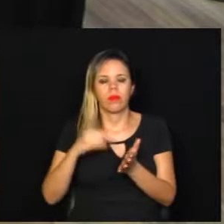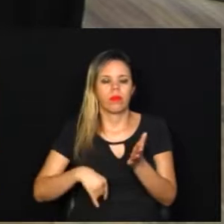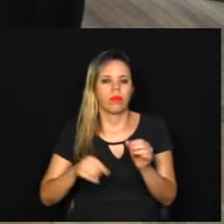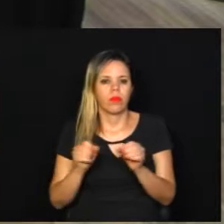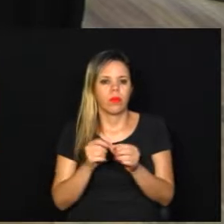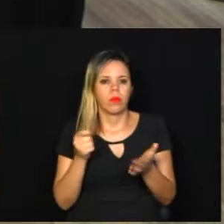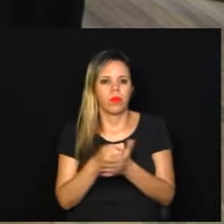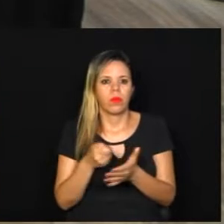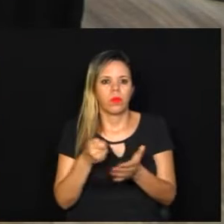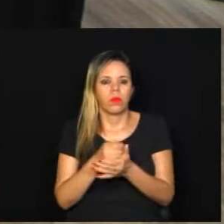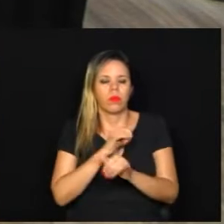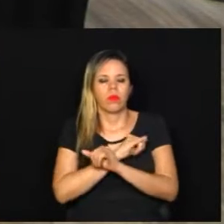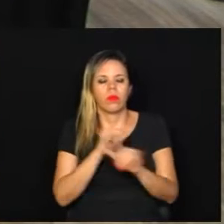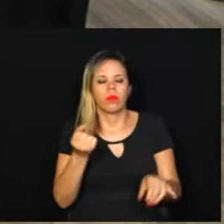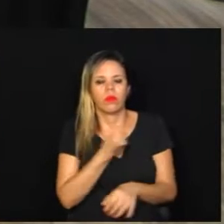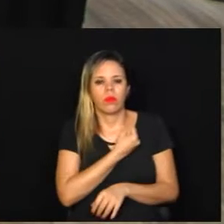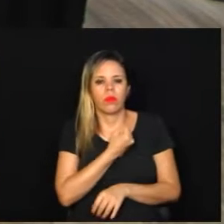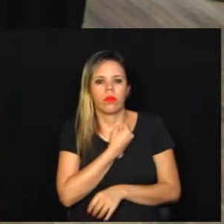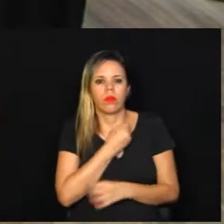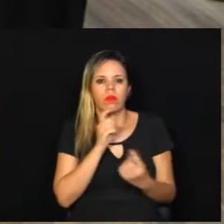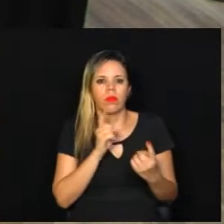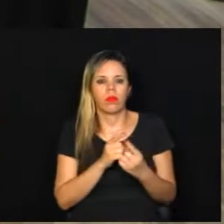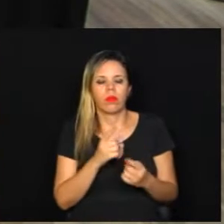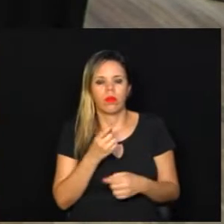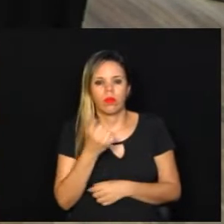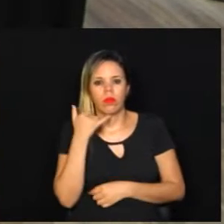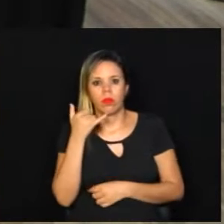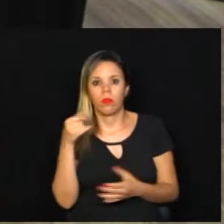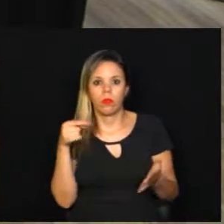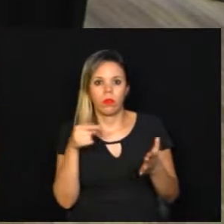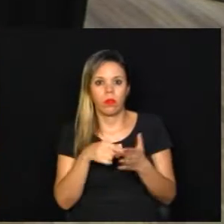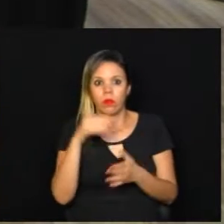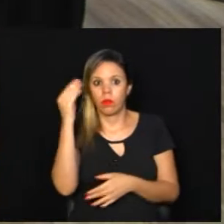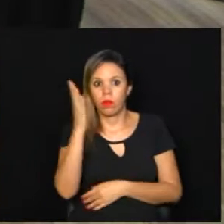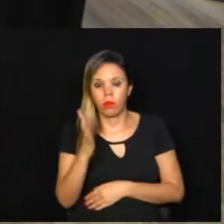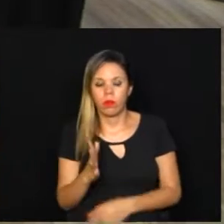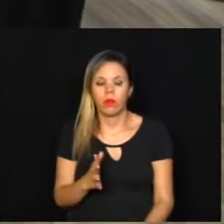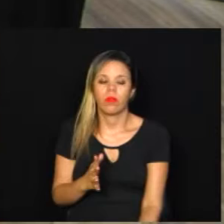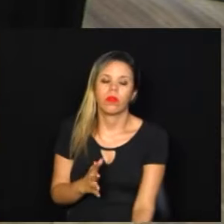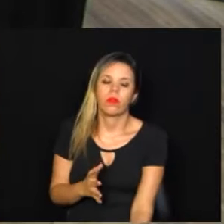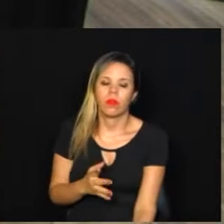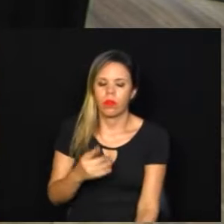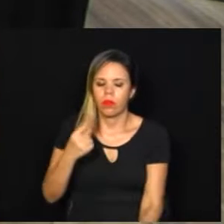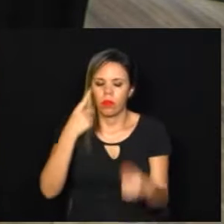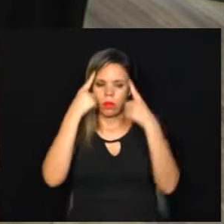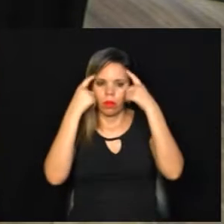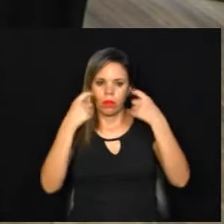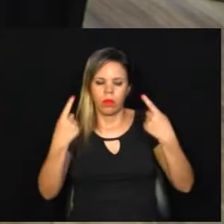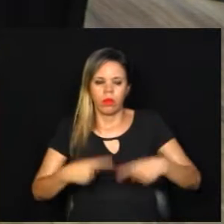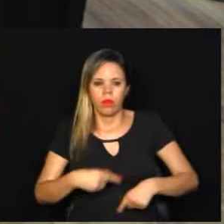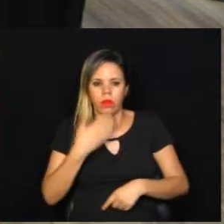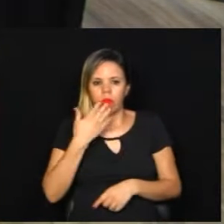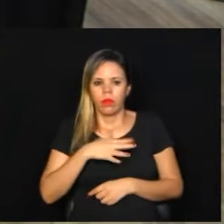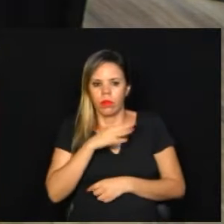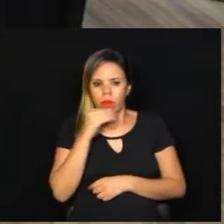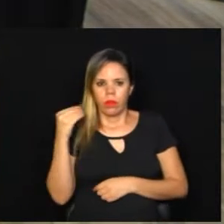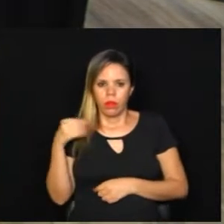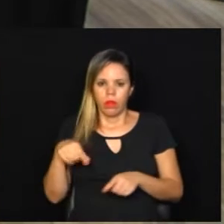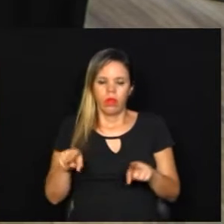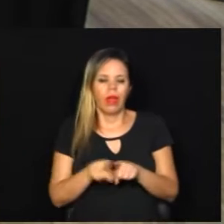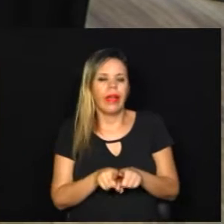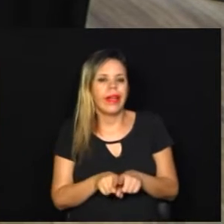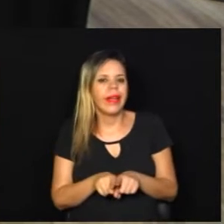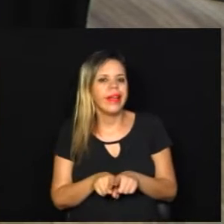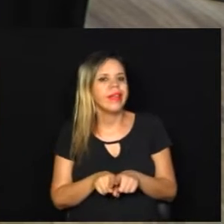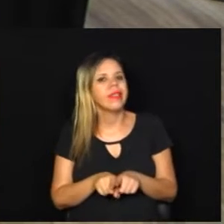a divulgação dos telefones dos serviços de Disque Denúncia Nacional de Violência contra Criança e Adolescente e também